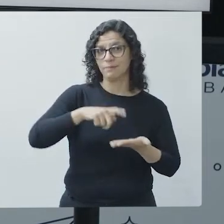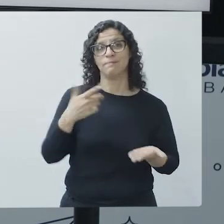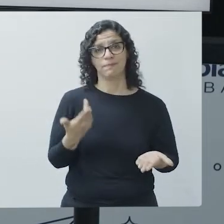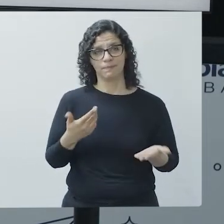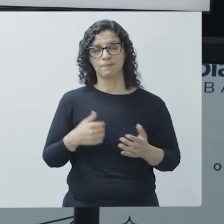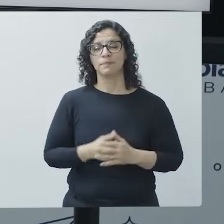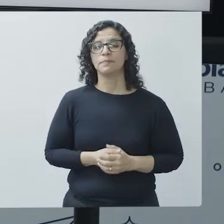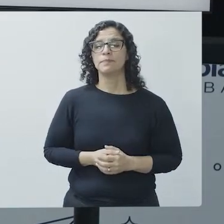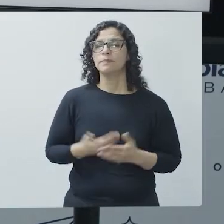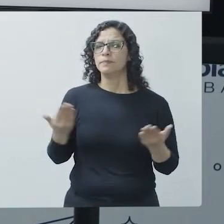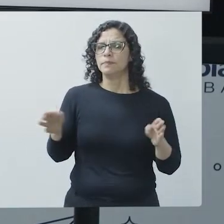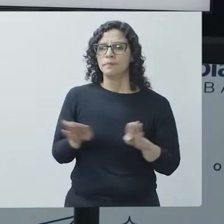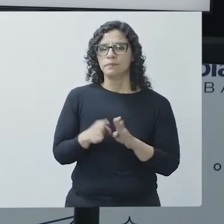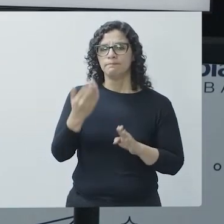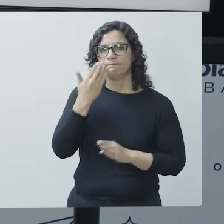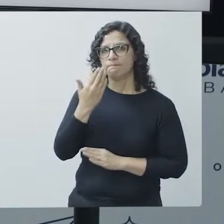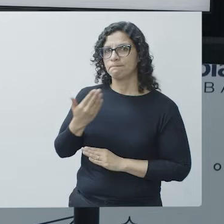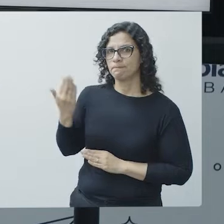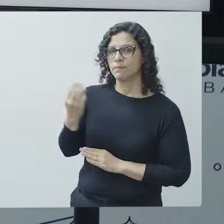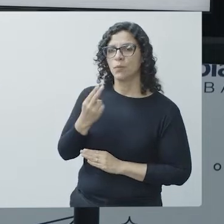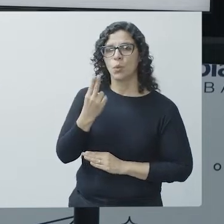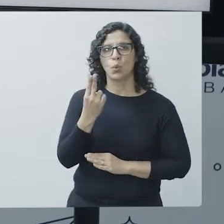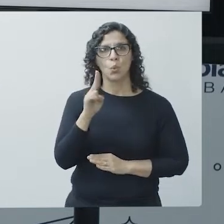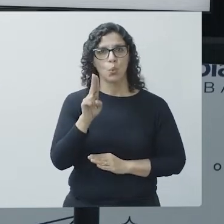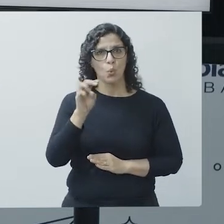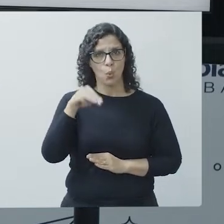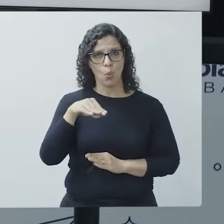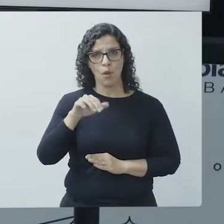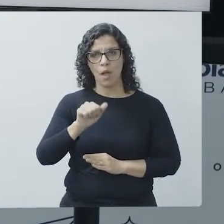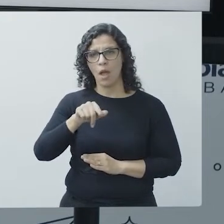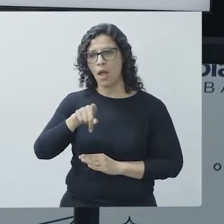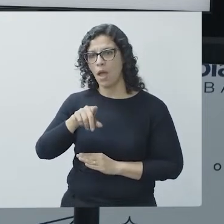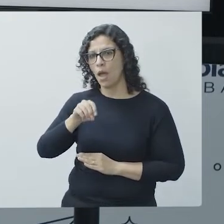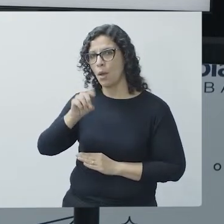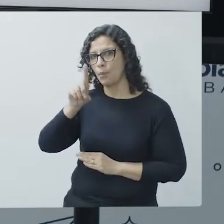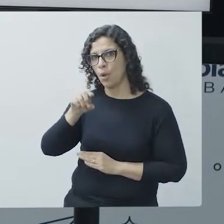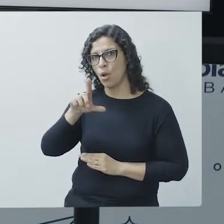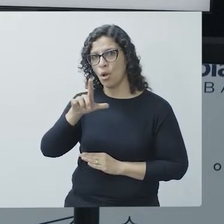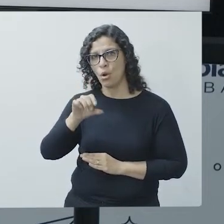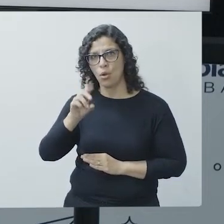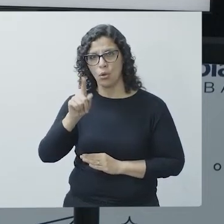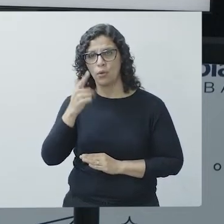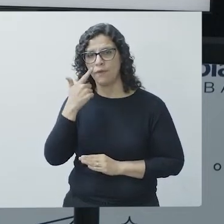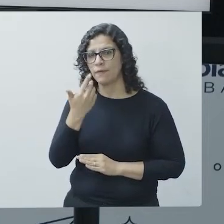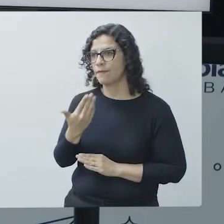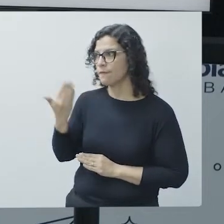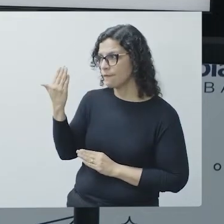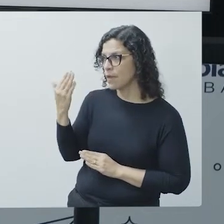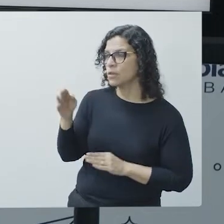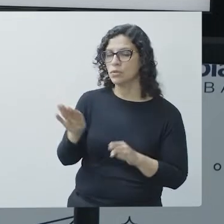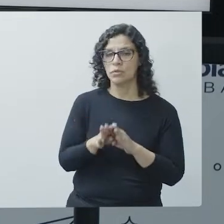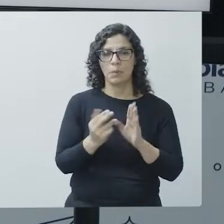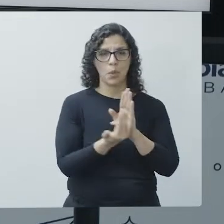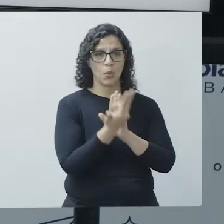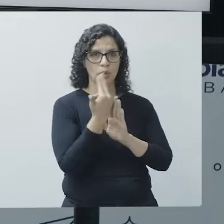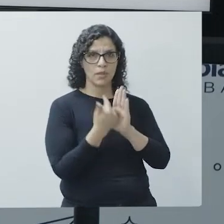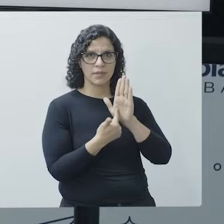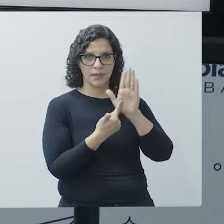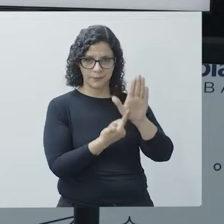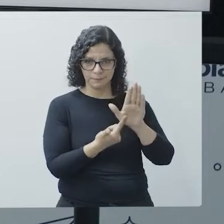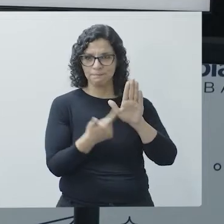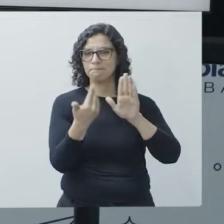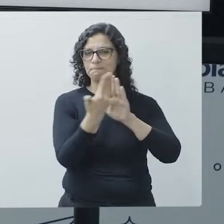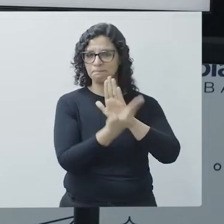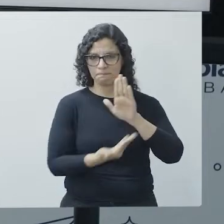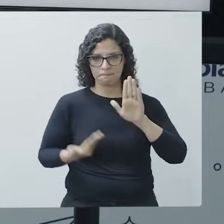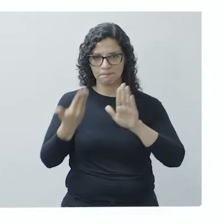o texto. Trouxe para vocês um apólogo. Vou pedir para que vocês vejam aí o que eu tenho nessa